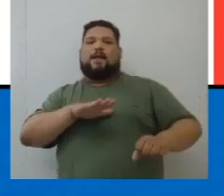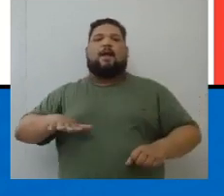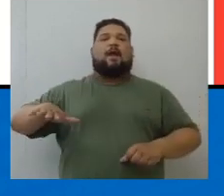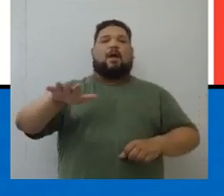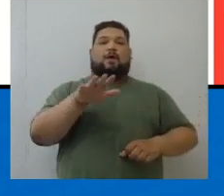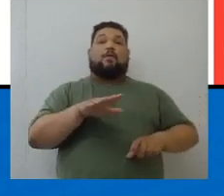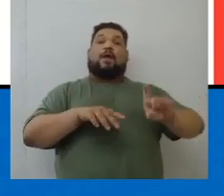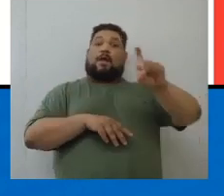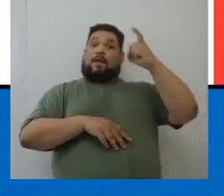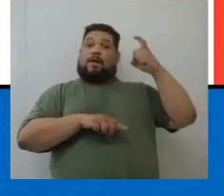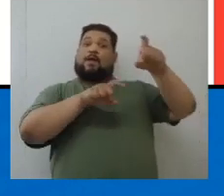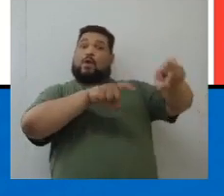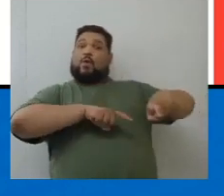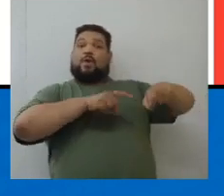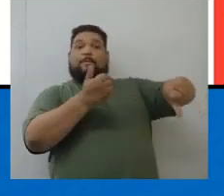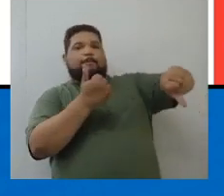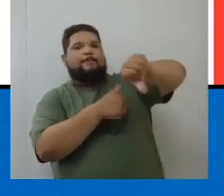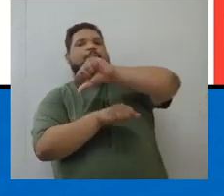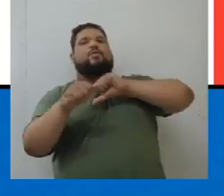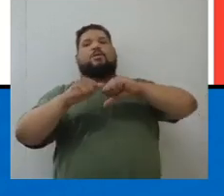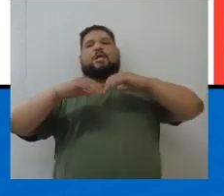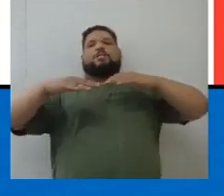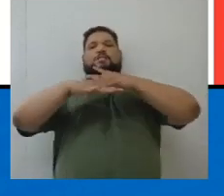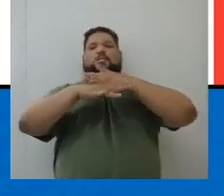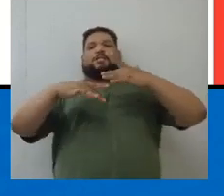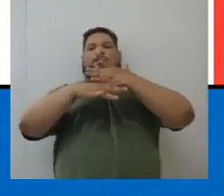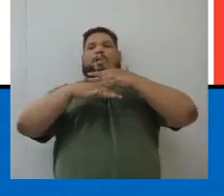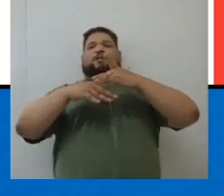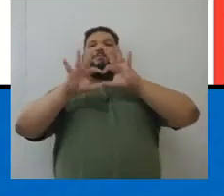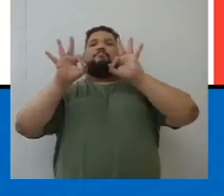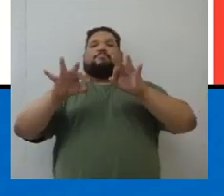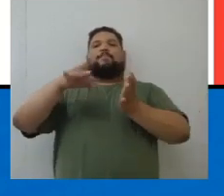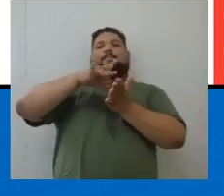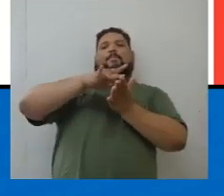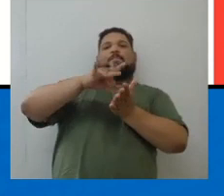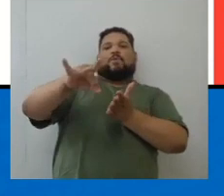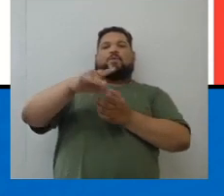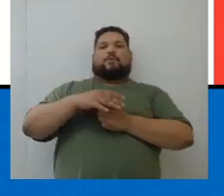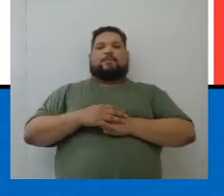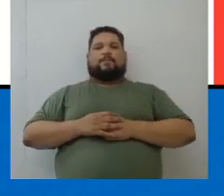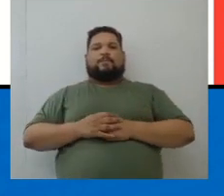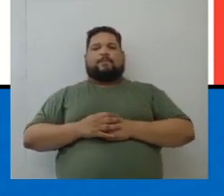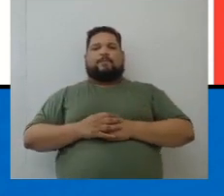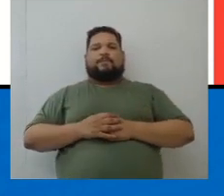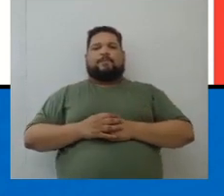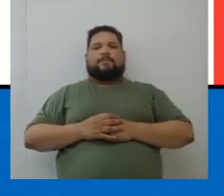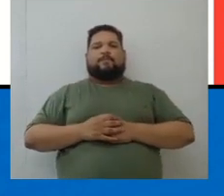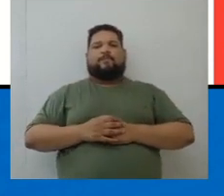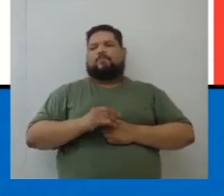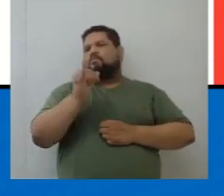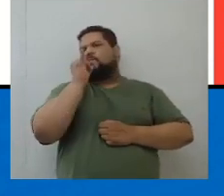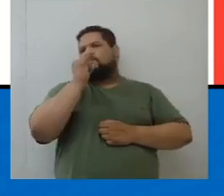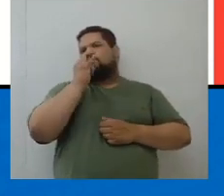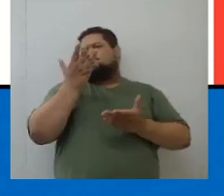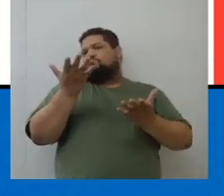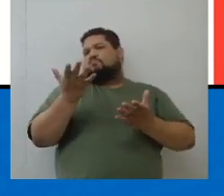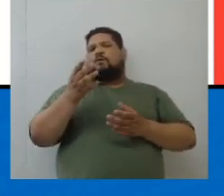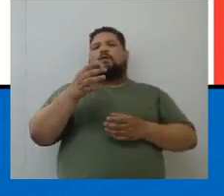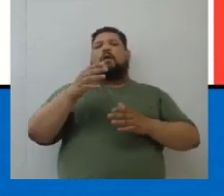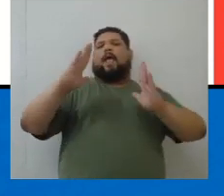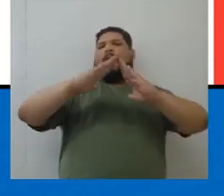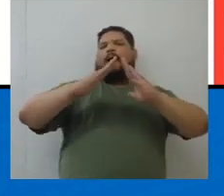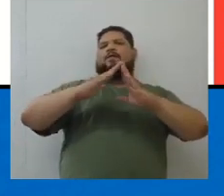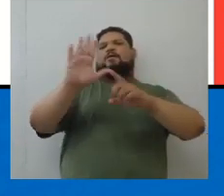ser rural e vai passar a ser urbana. Quando você olha, por exemplo, em filme, assiste em filme,